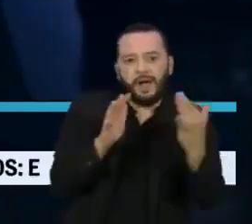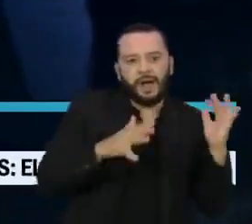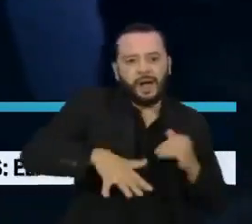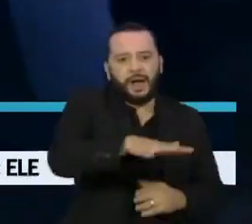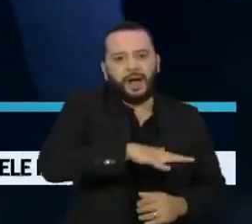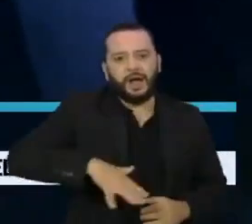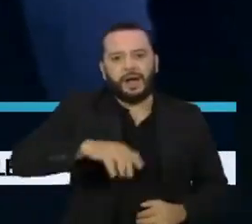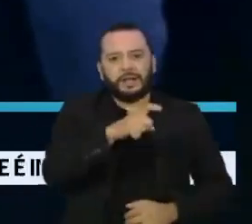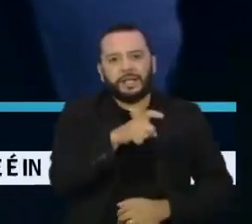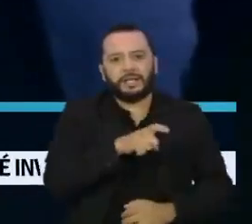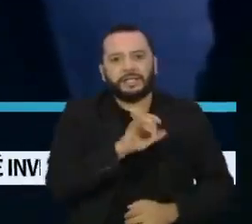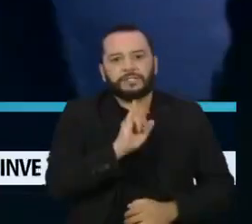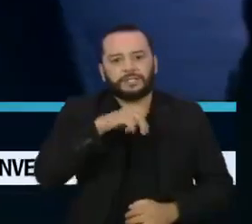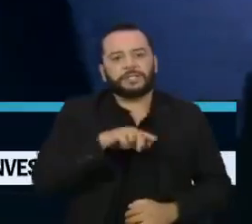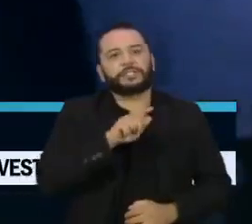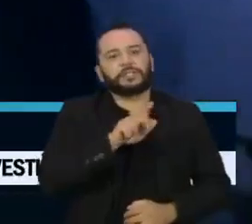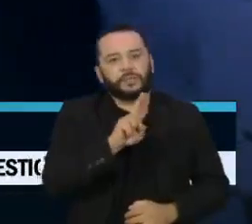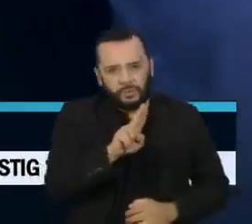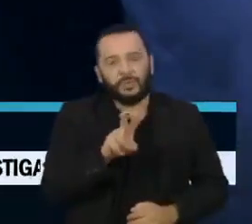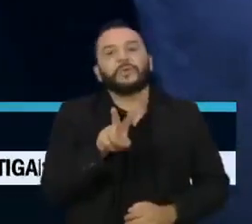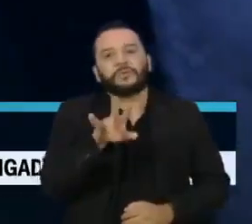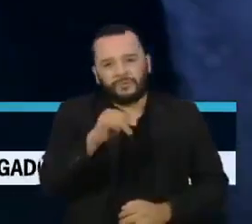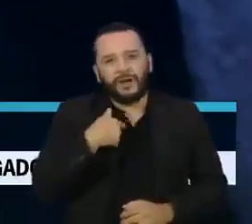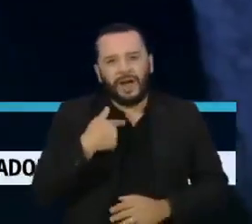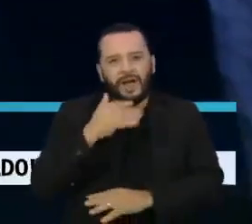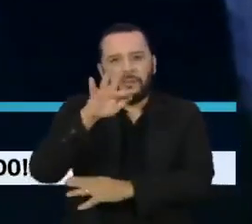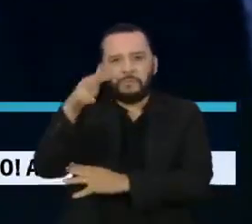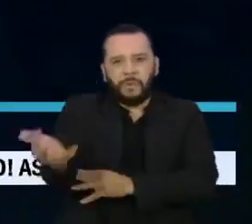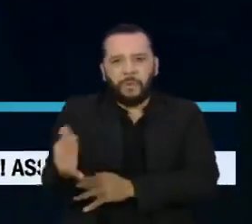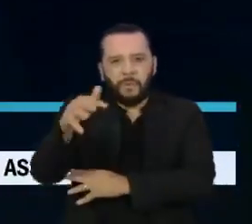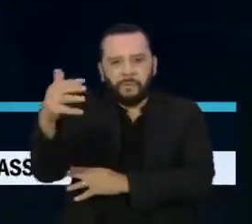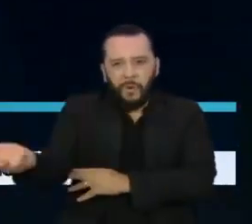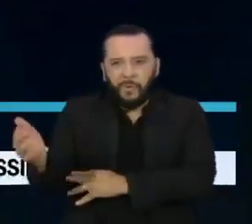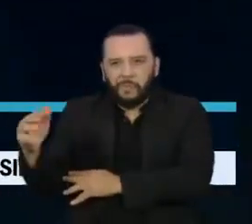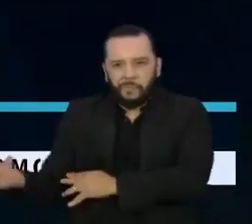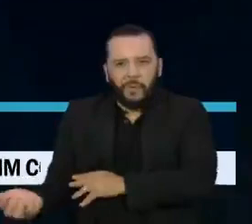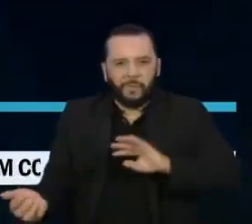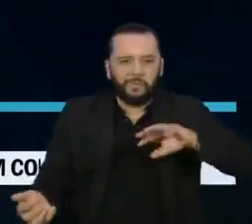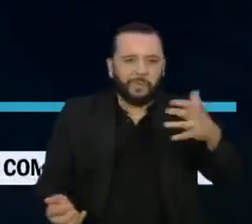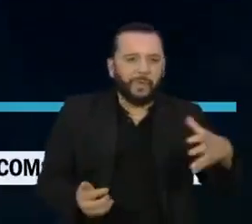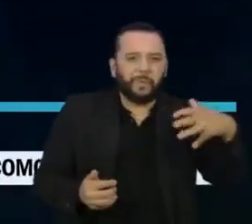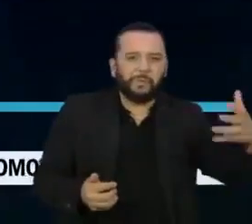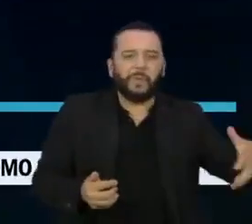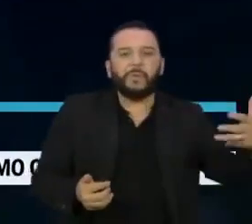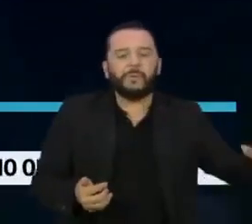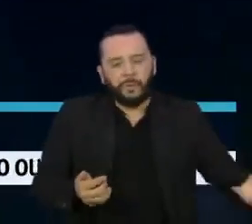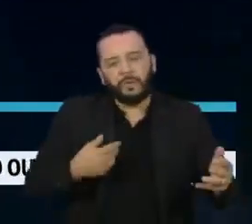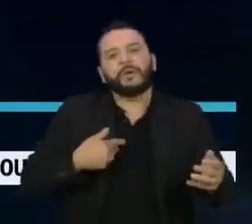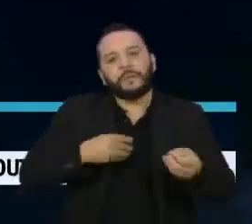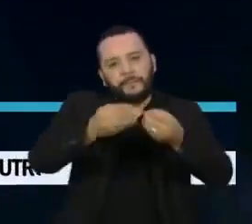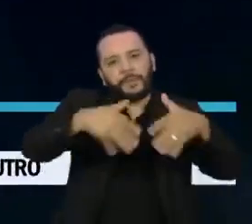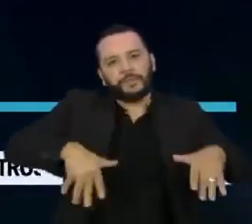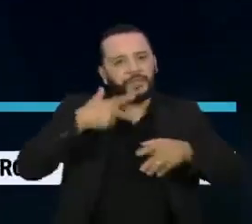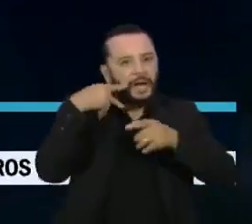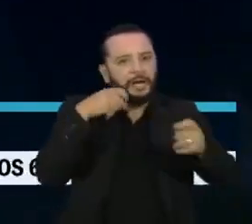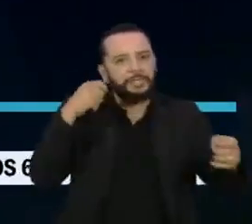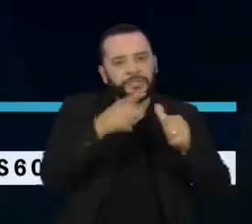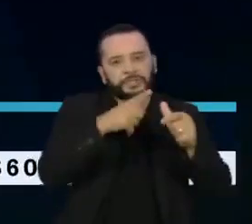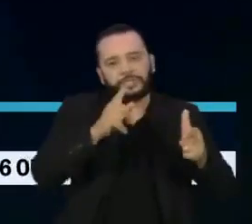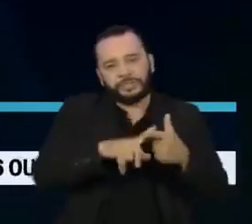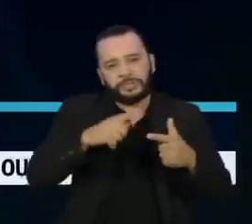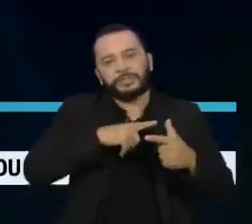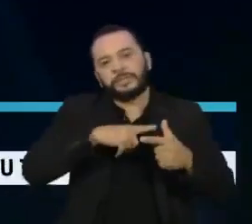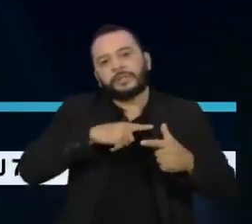ser cortado em duas partes pela derrubada das árvores, o que vai prejudicar povos da região, fauna e clima. É o que aponta